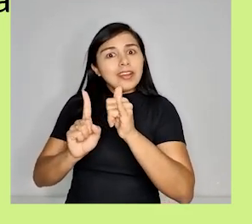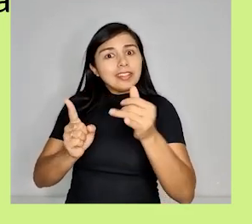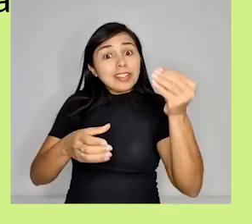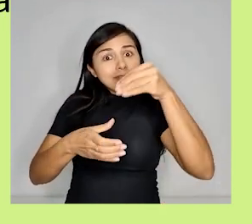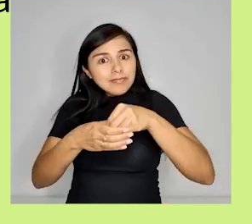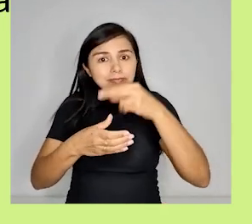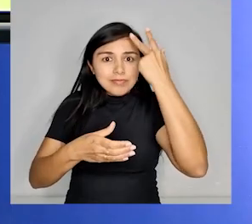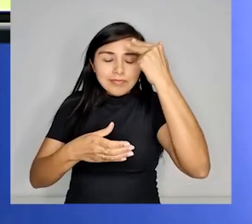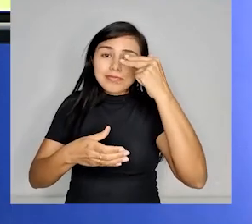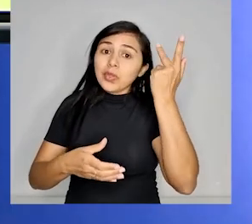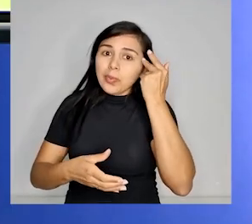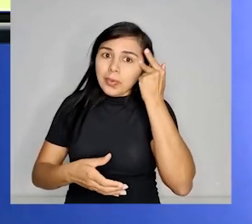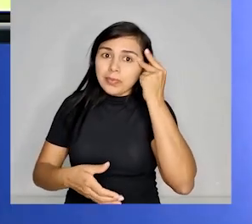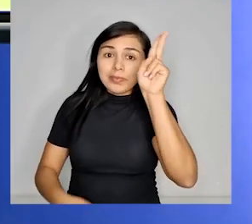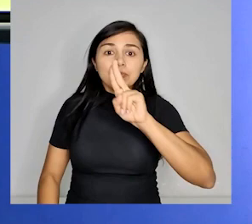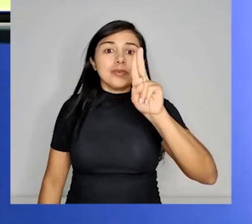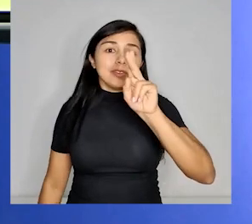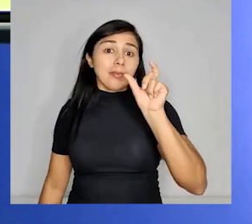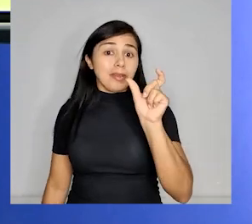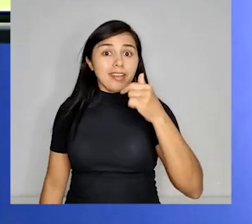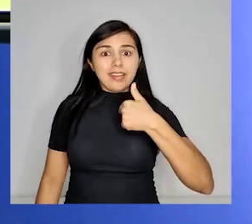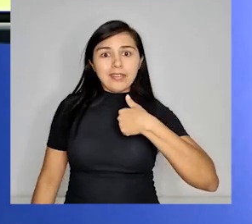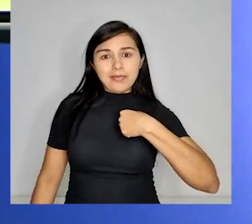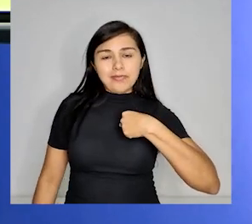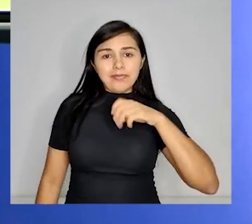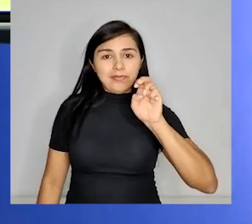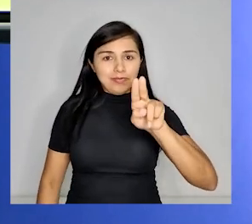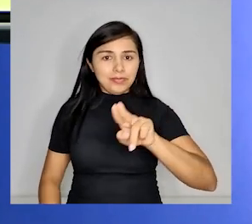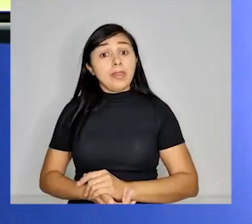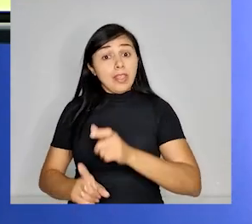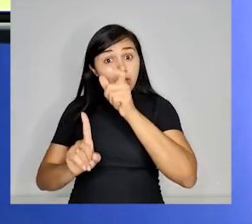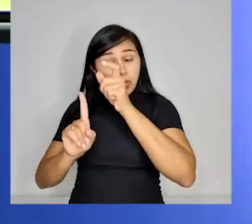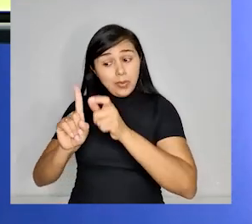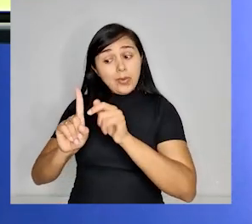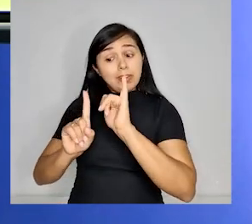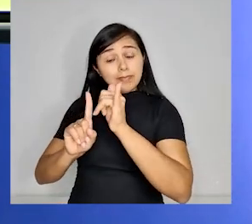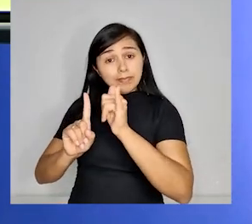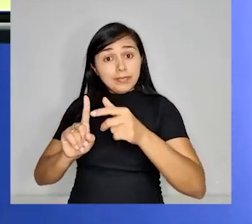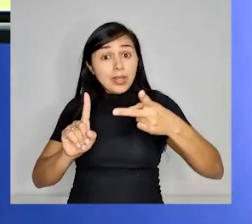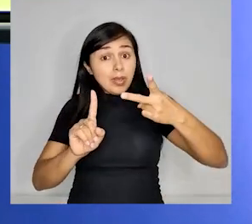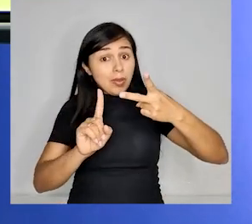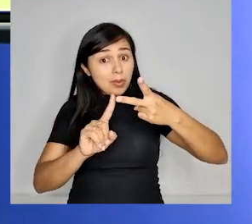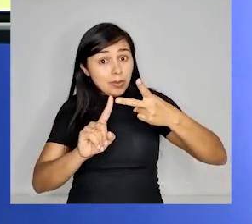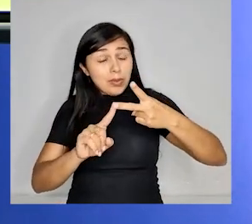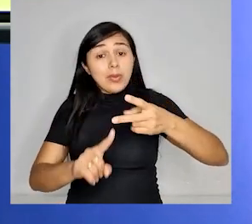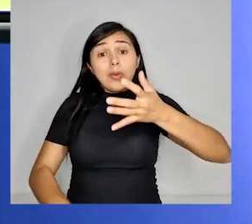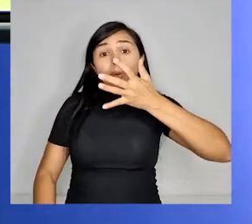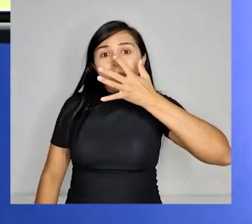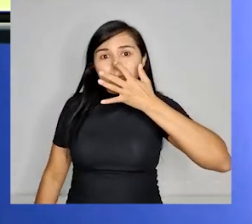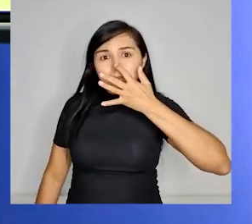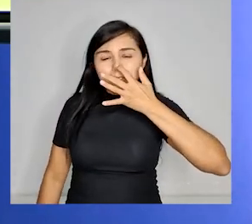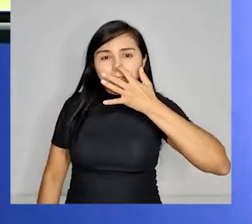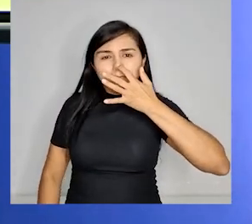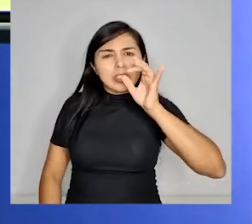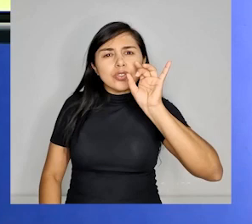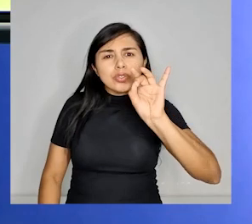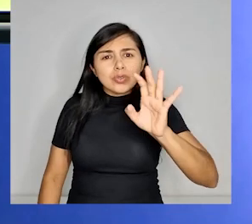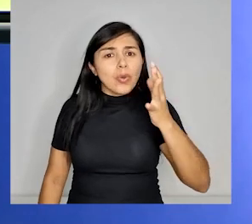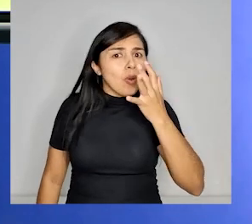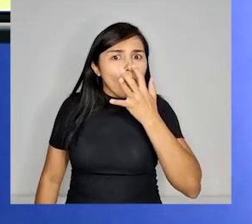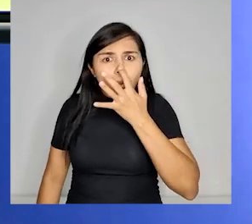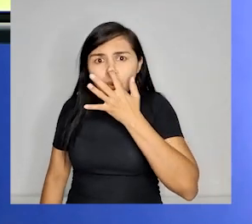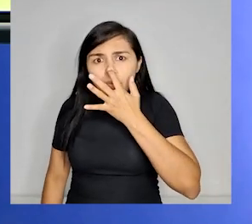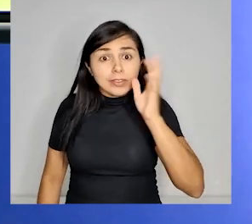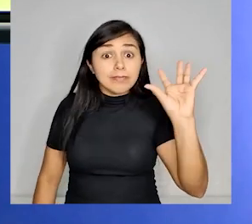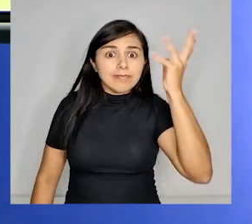pessoa do discurso. Já o narrador observador é um mero observador dos fatos, dos quais não participa